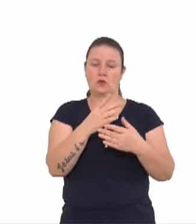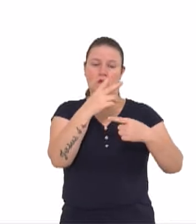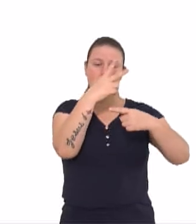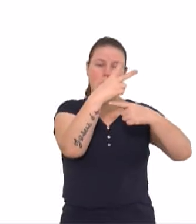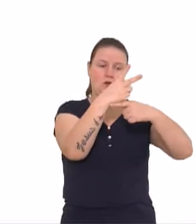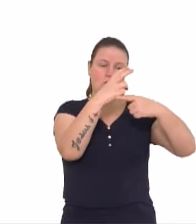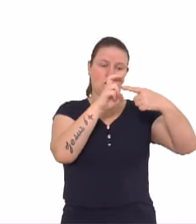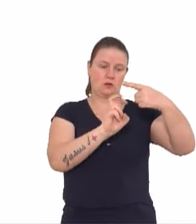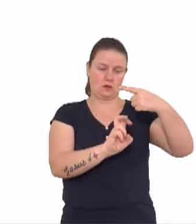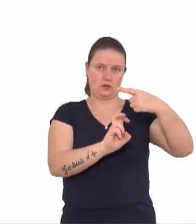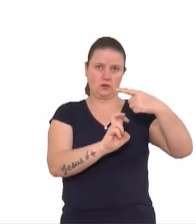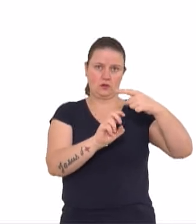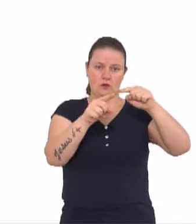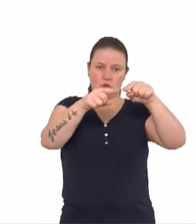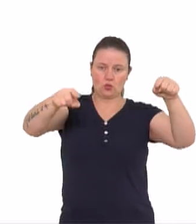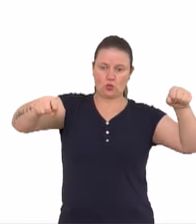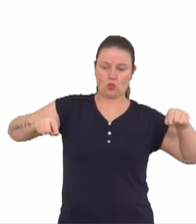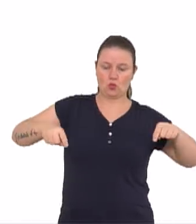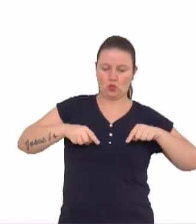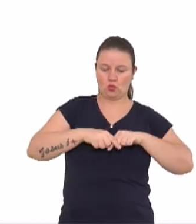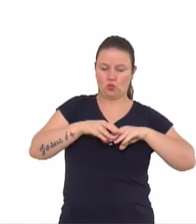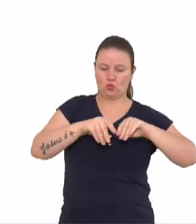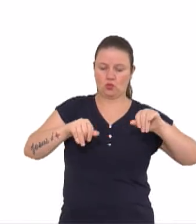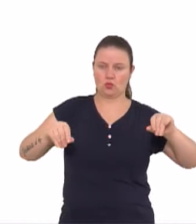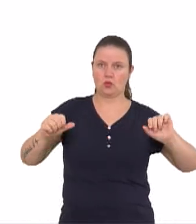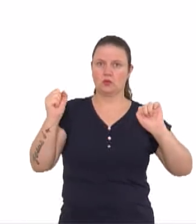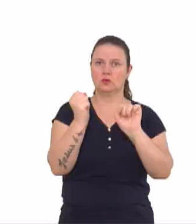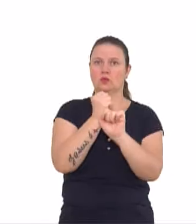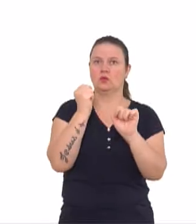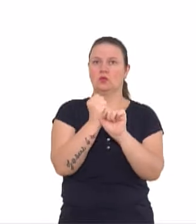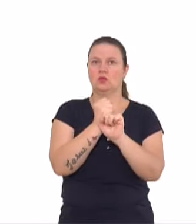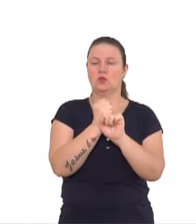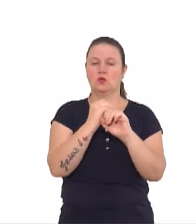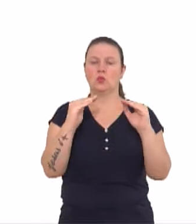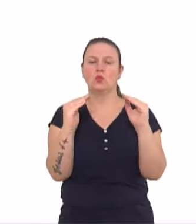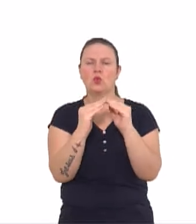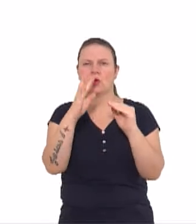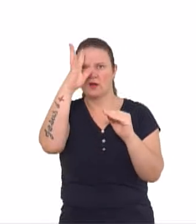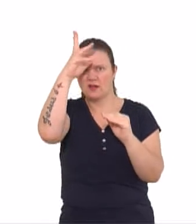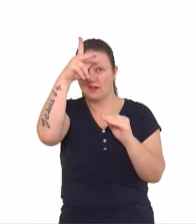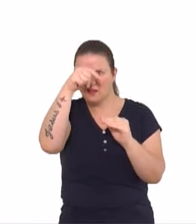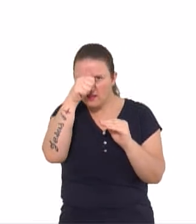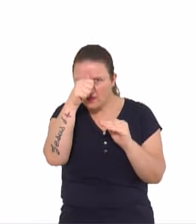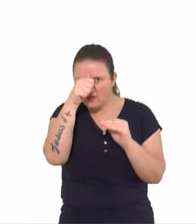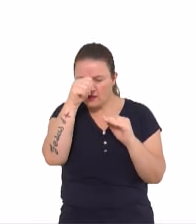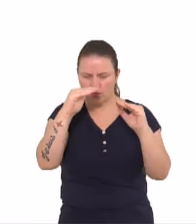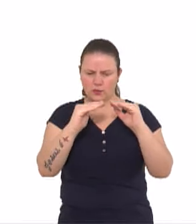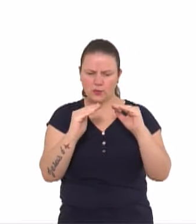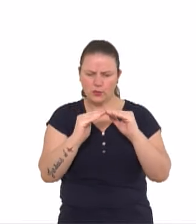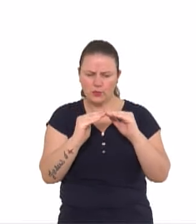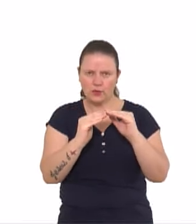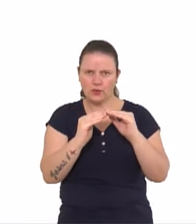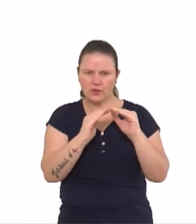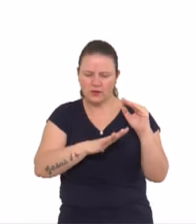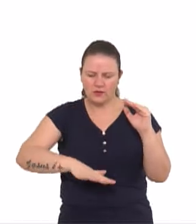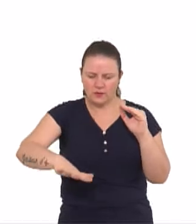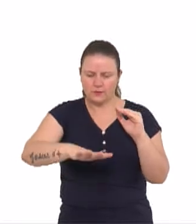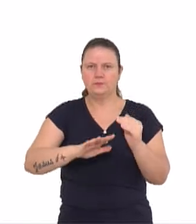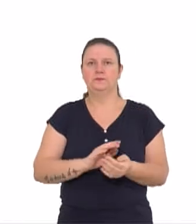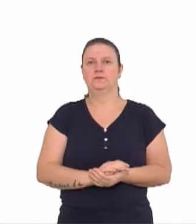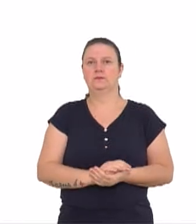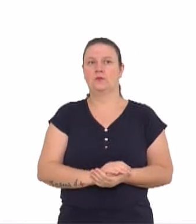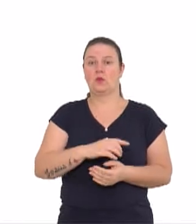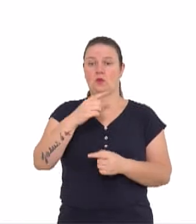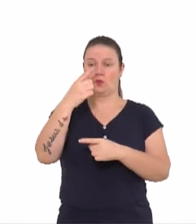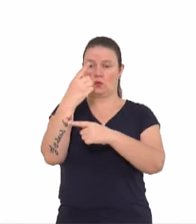de um terreno para construir um galinheiro. Então, o galinheiro vai ter 2/5. 1/3 para